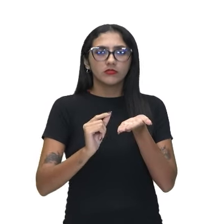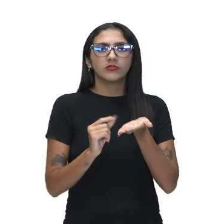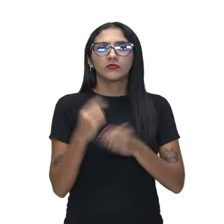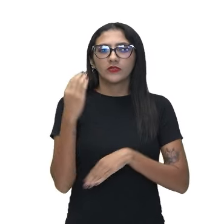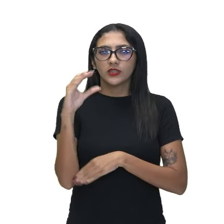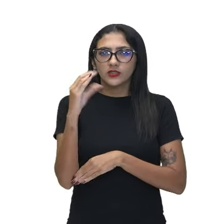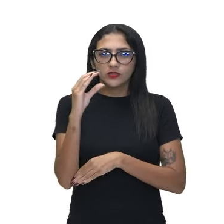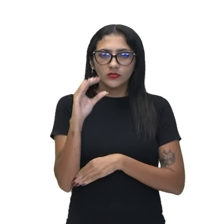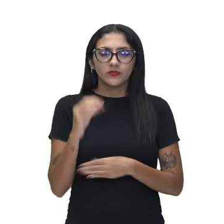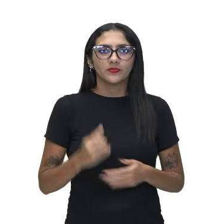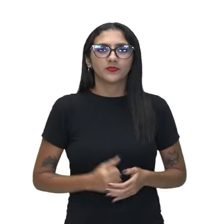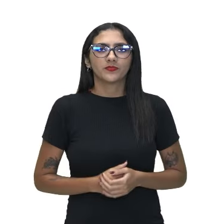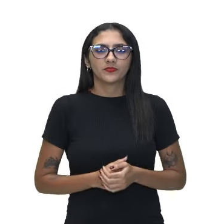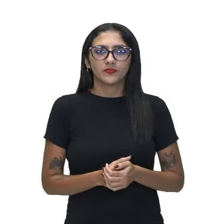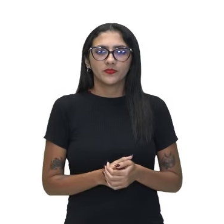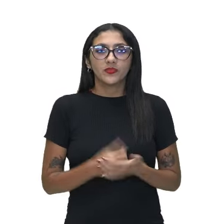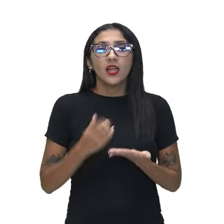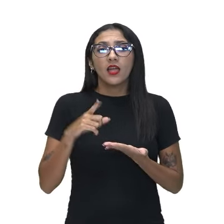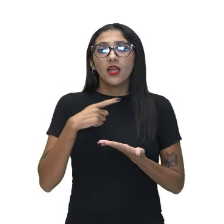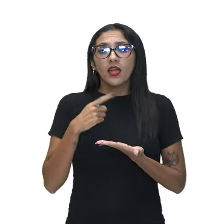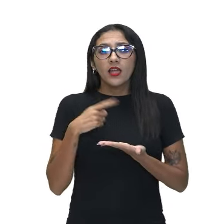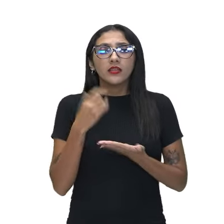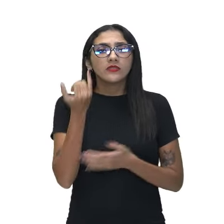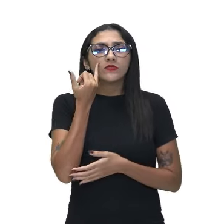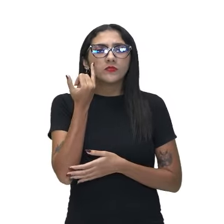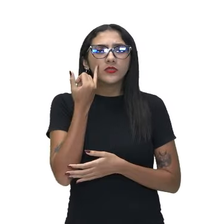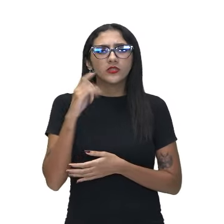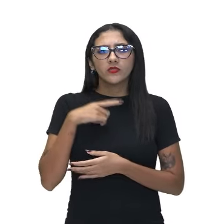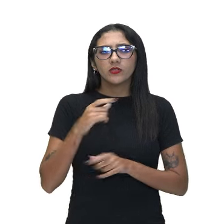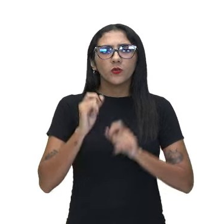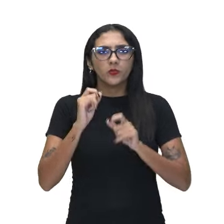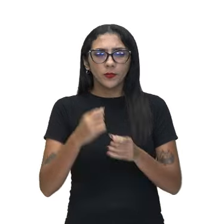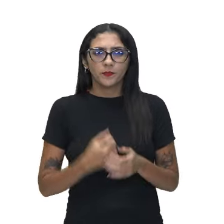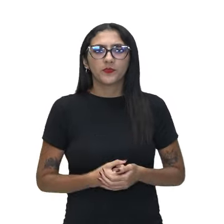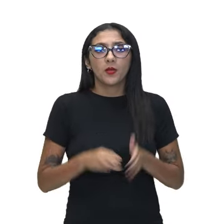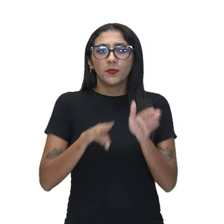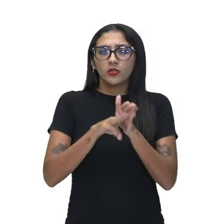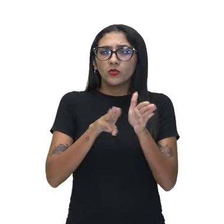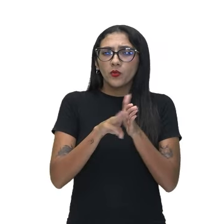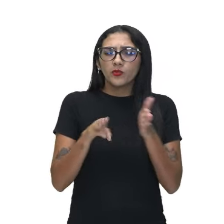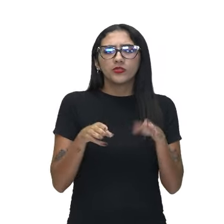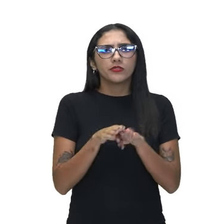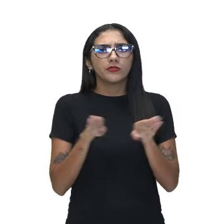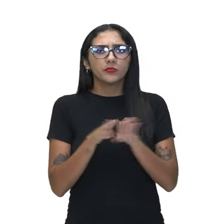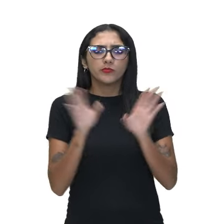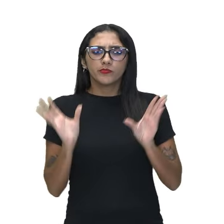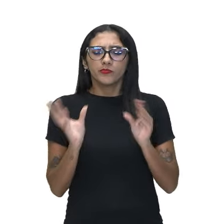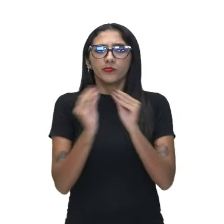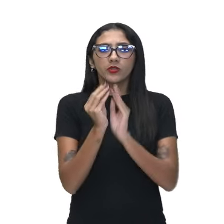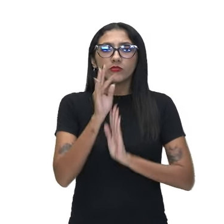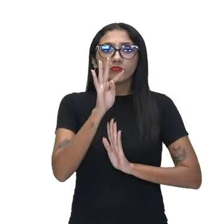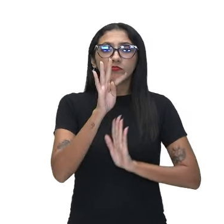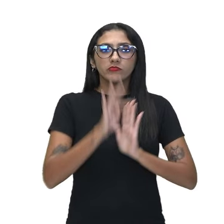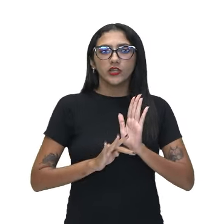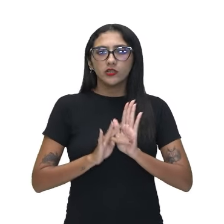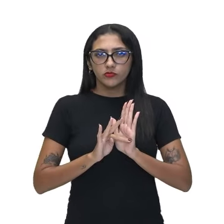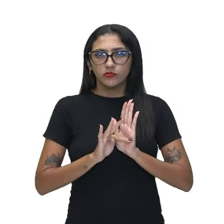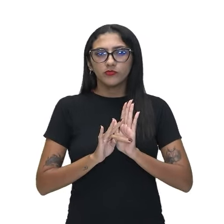resumo informativo expõe finalidades, metodologias, resultados e conclusões de um texto